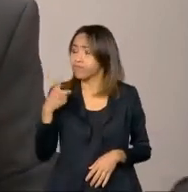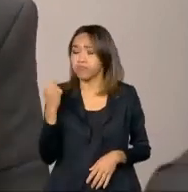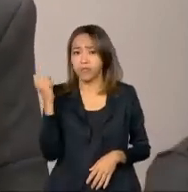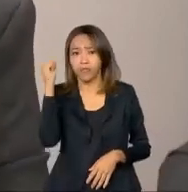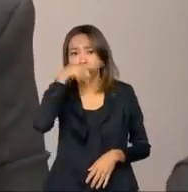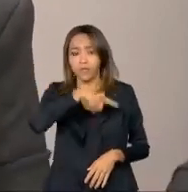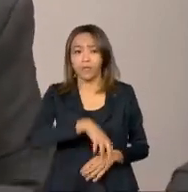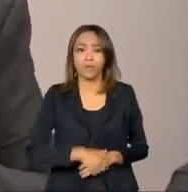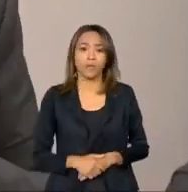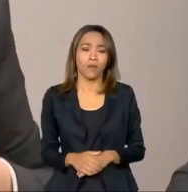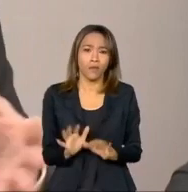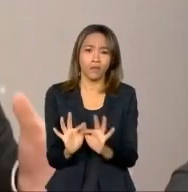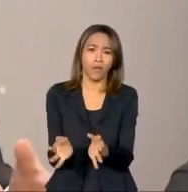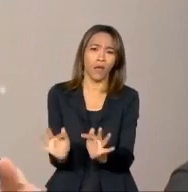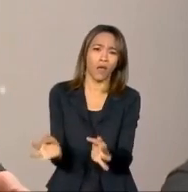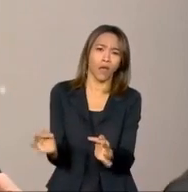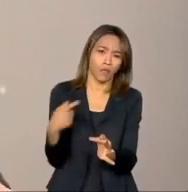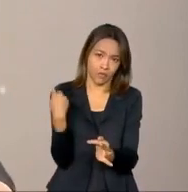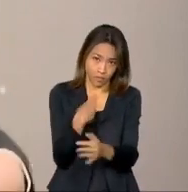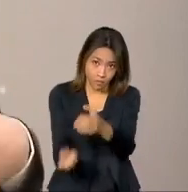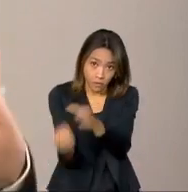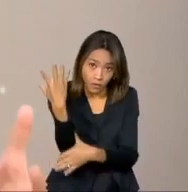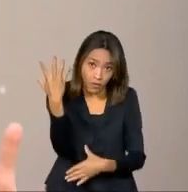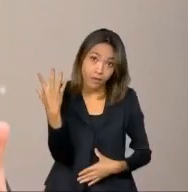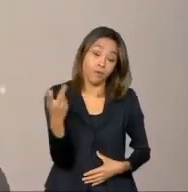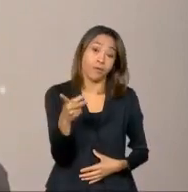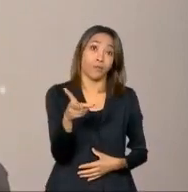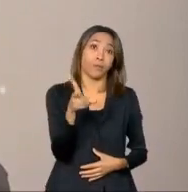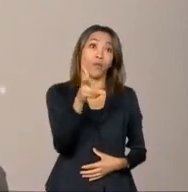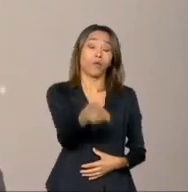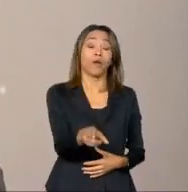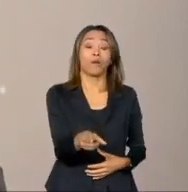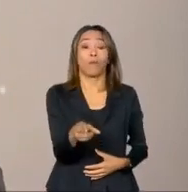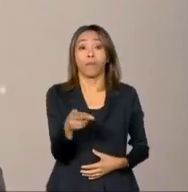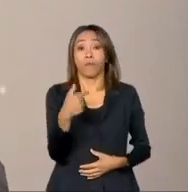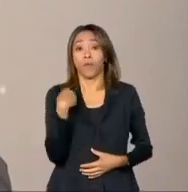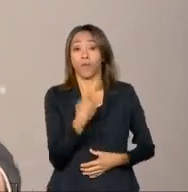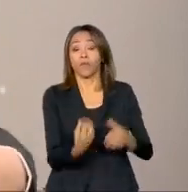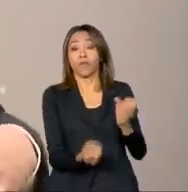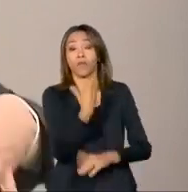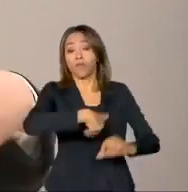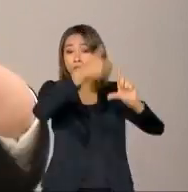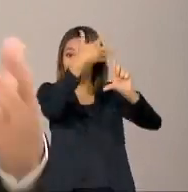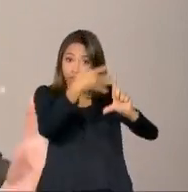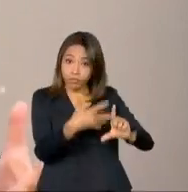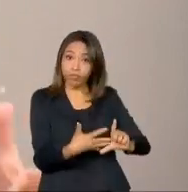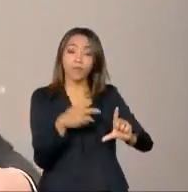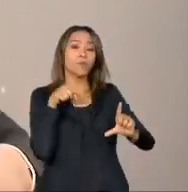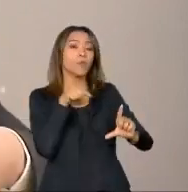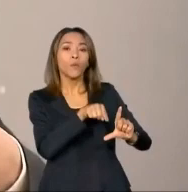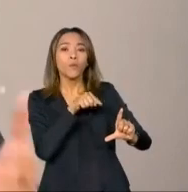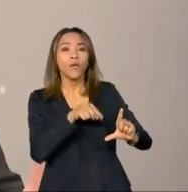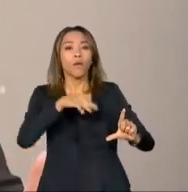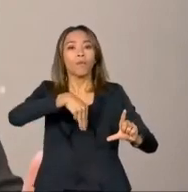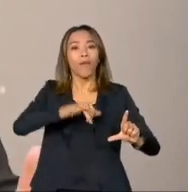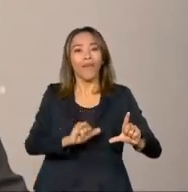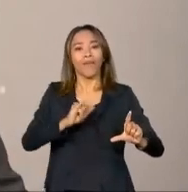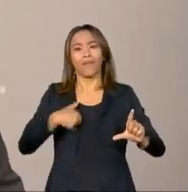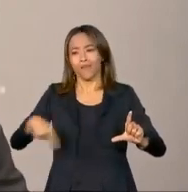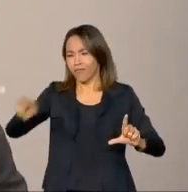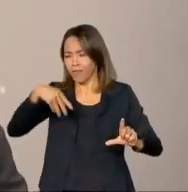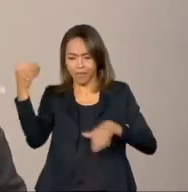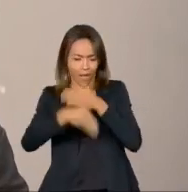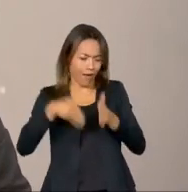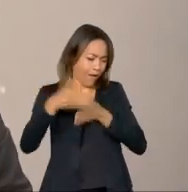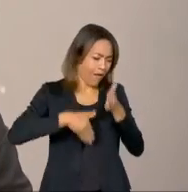vezes, mesmo as coisas mais simples que a gente cria, como nós criamos o portal do MEI, que as pessoas têm acesso e podem fazer lá